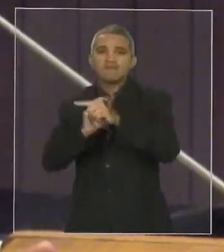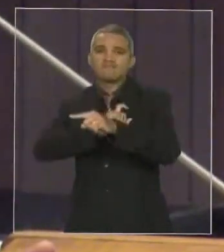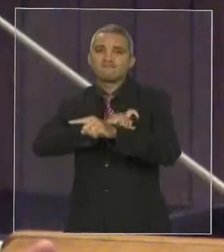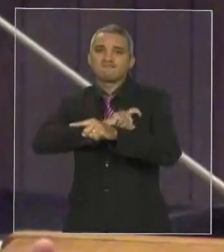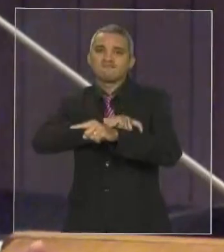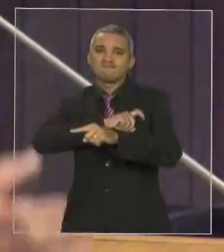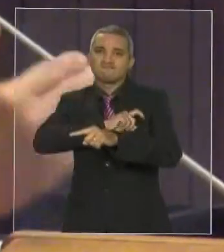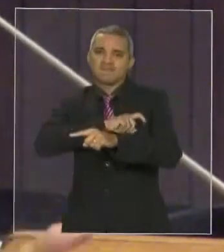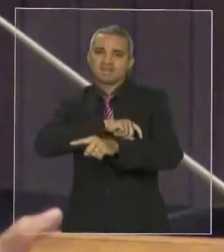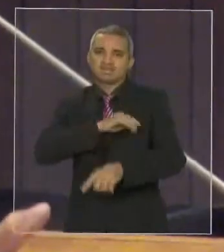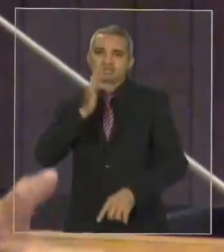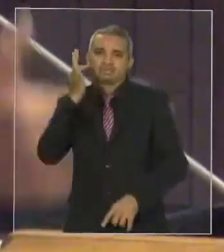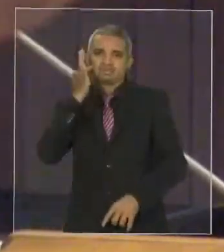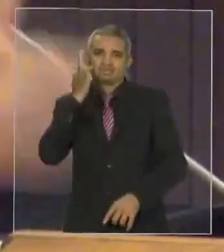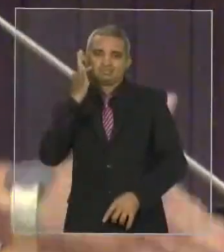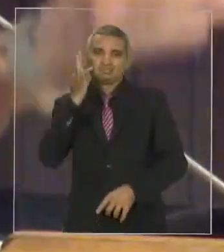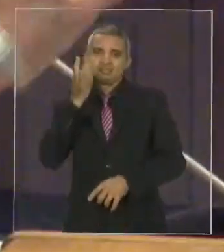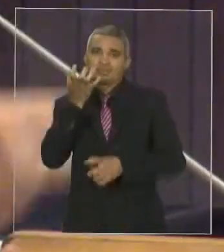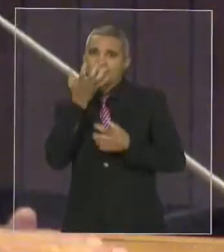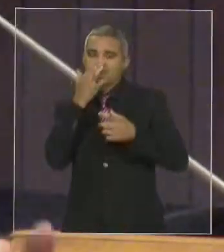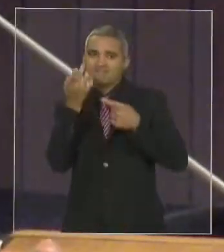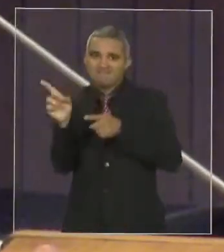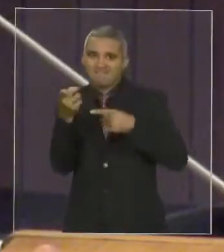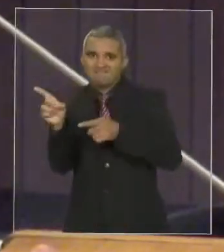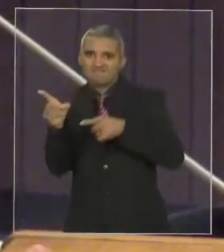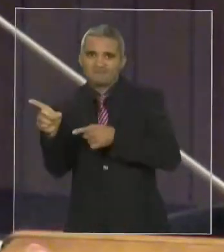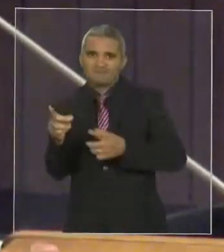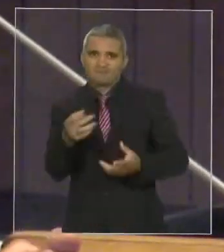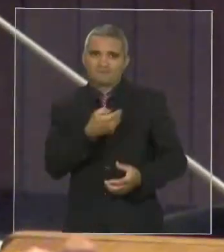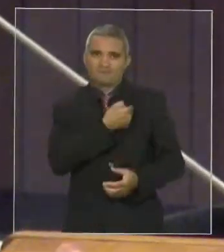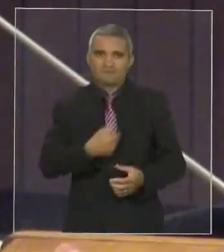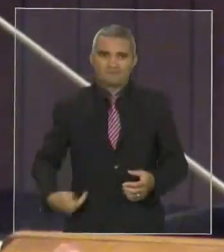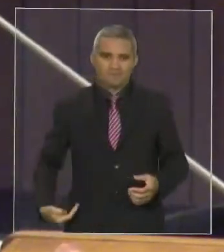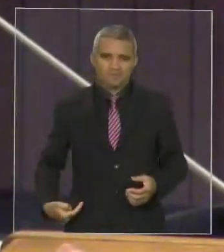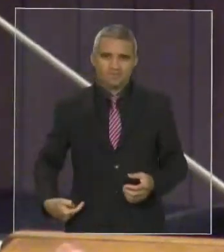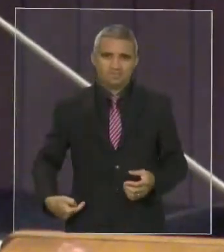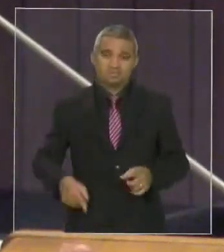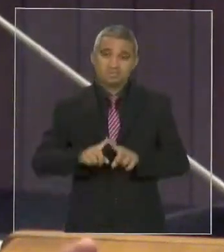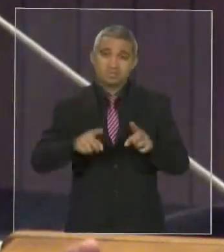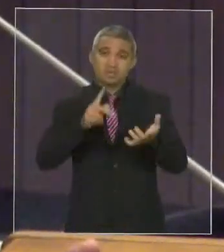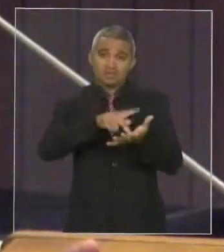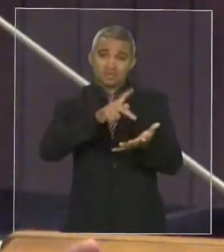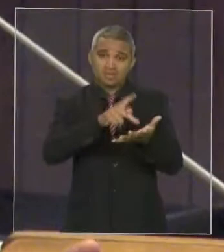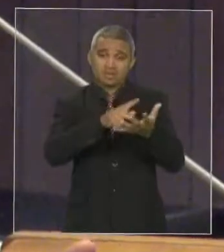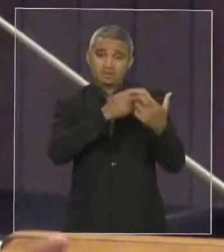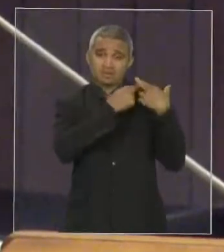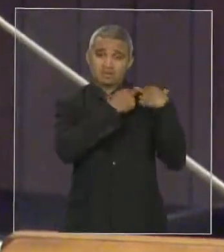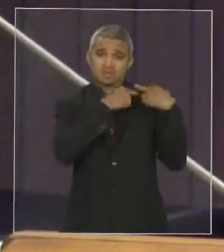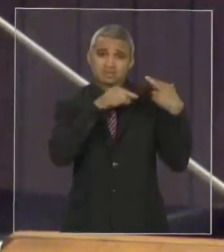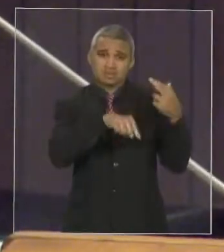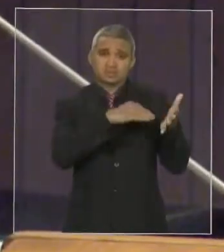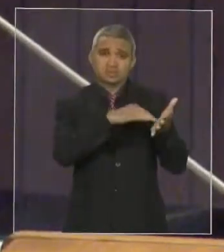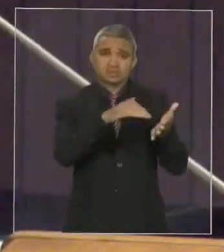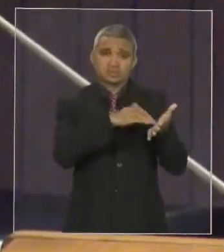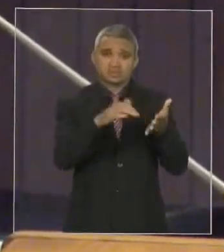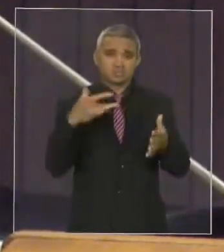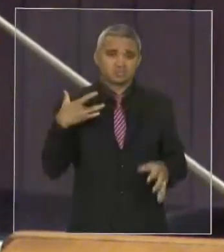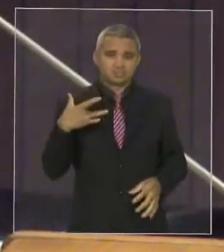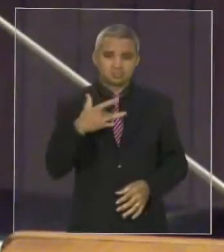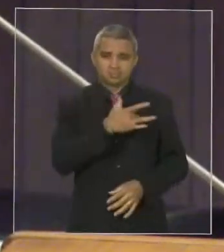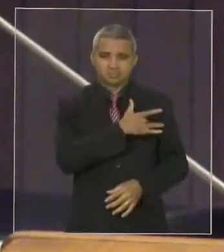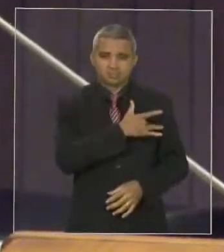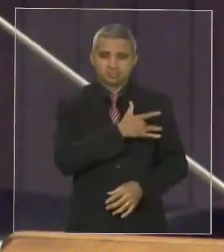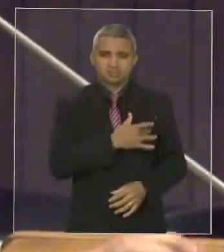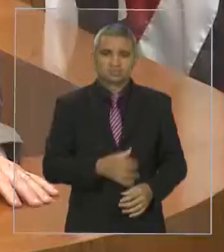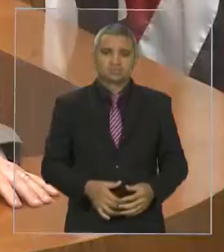responsabilidade é do secretário, de estar acompanhando e de dar a satisfação da demora da conclusão da obra. Só isso. Agradeço pela parte, deputado